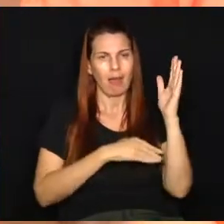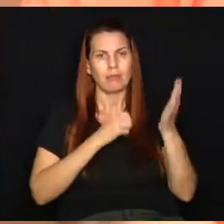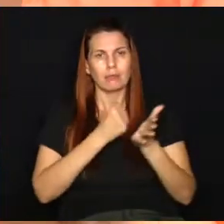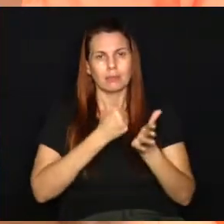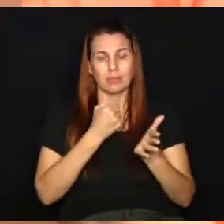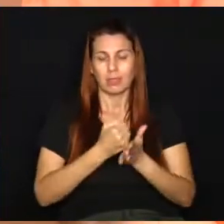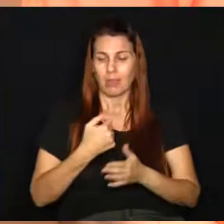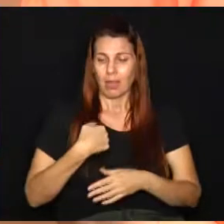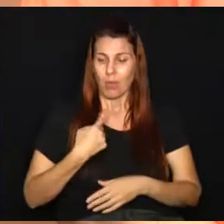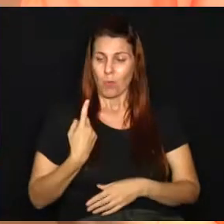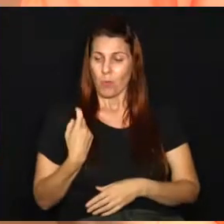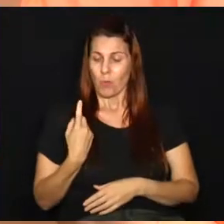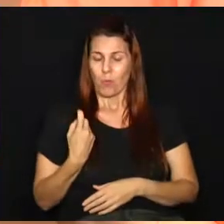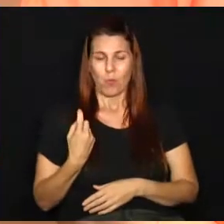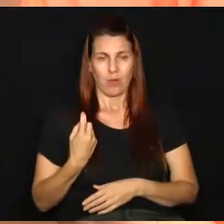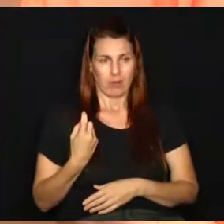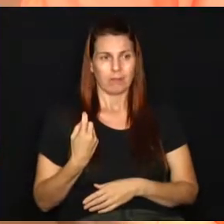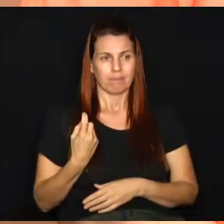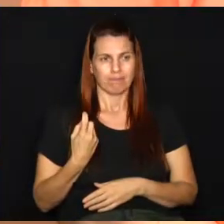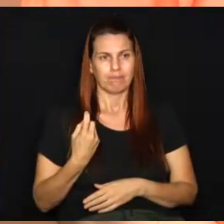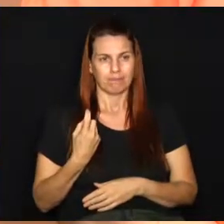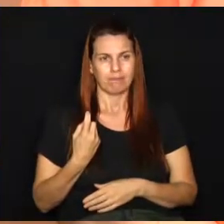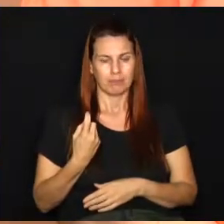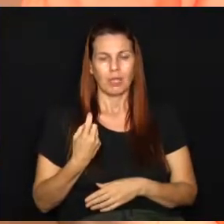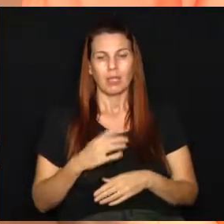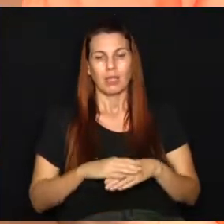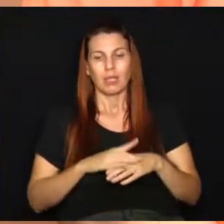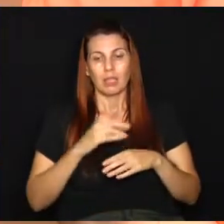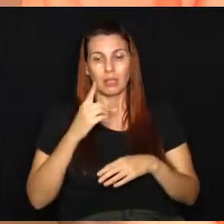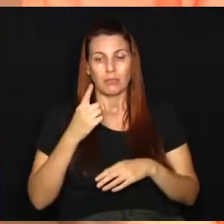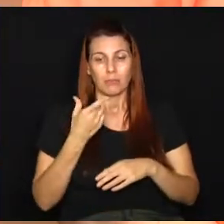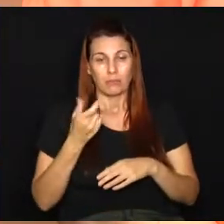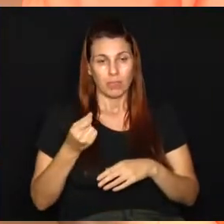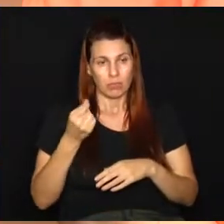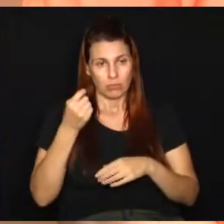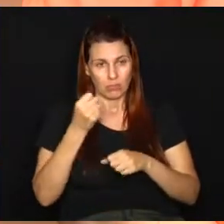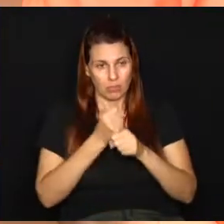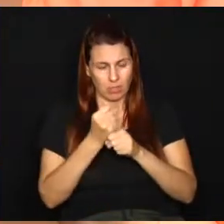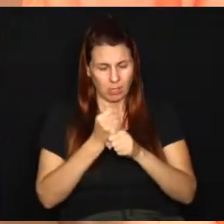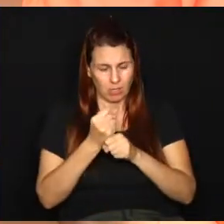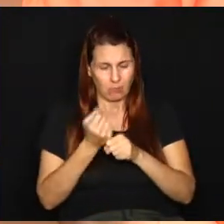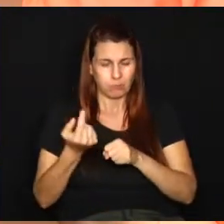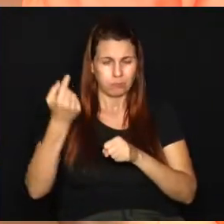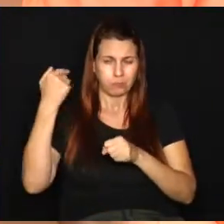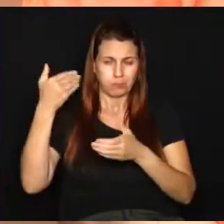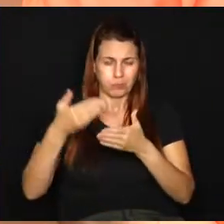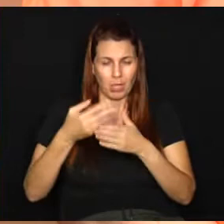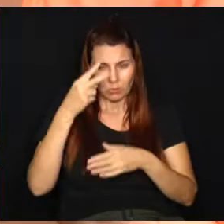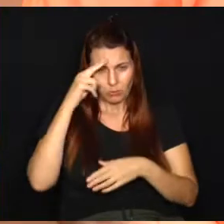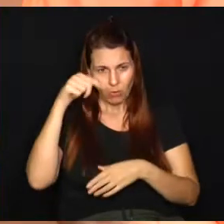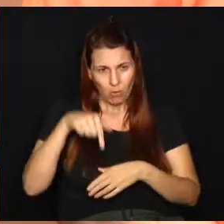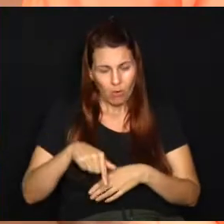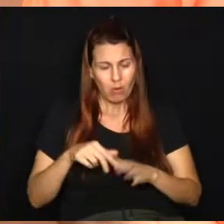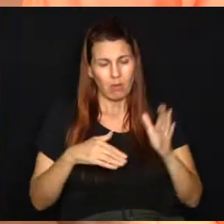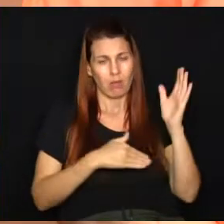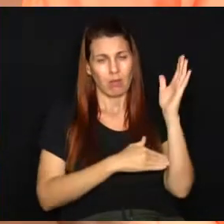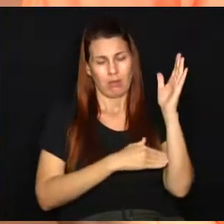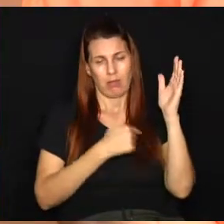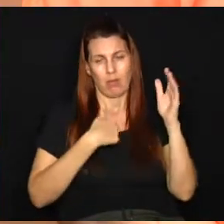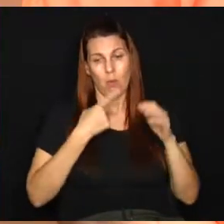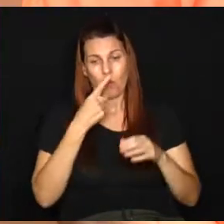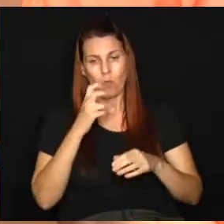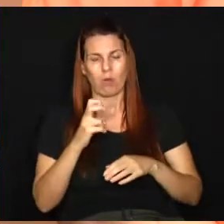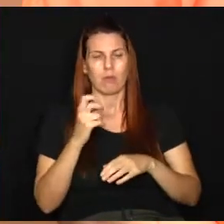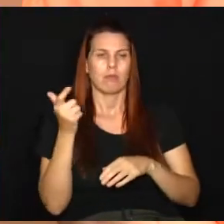sou a 15ª em 220 anos de história da Câmara Municipal, e a gente todo dia aí vivencia situações